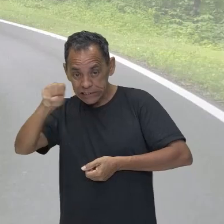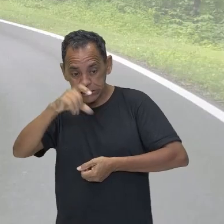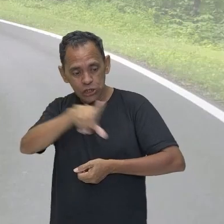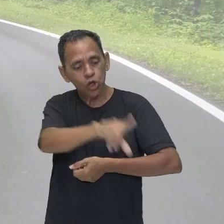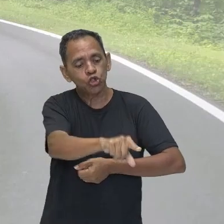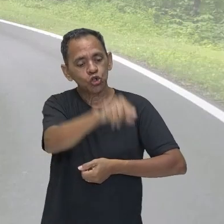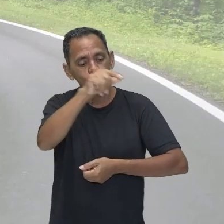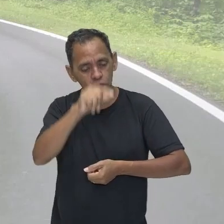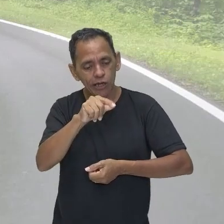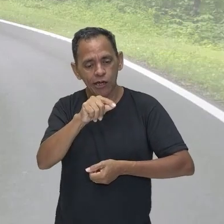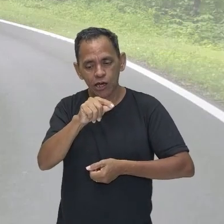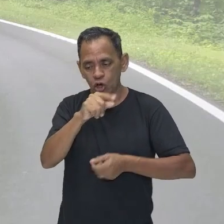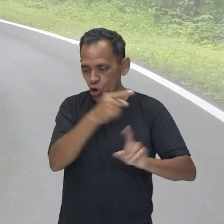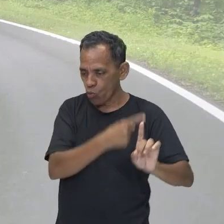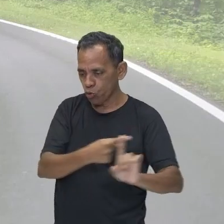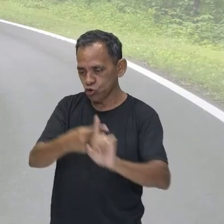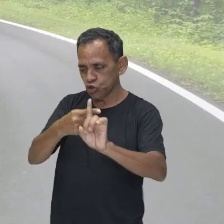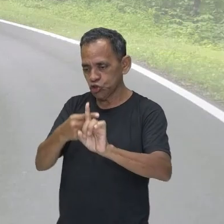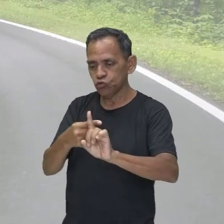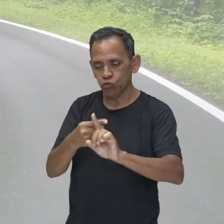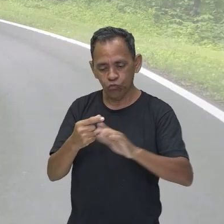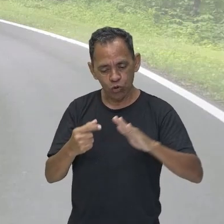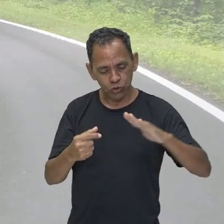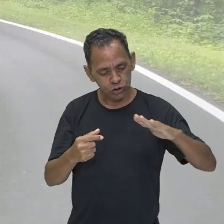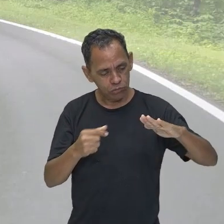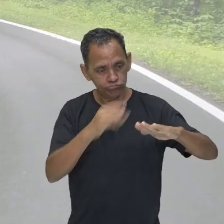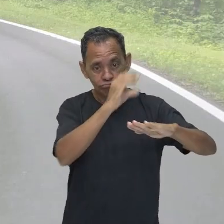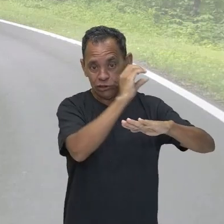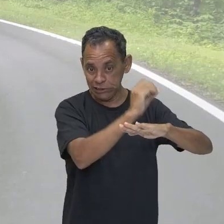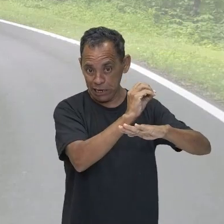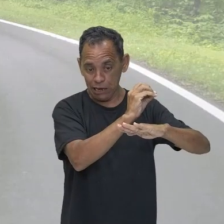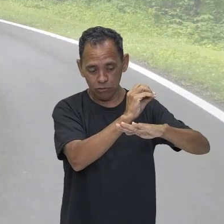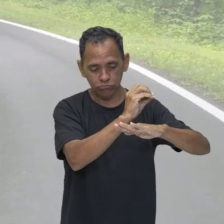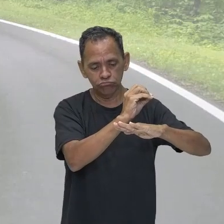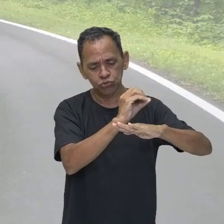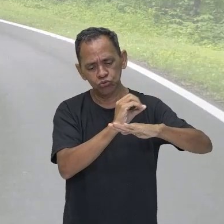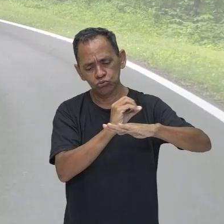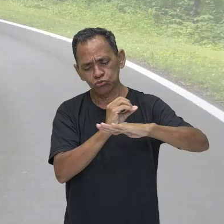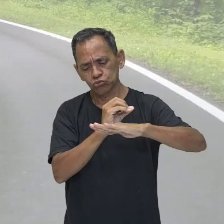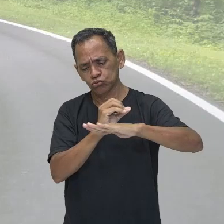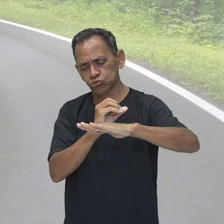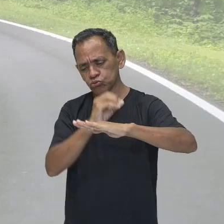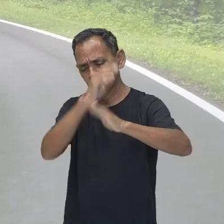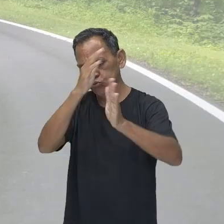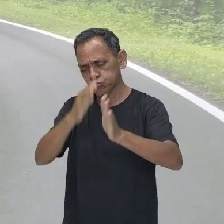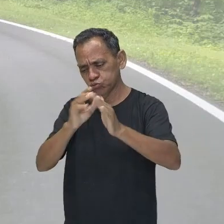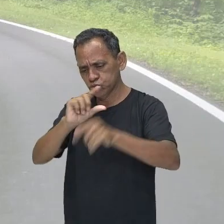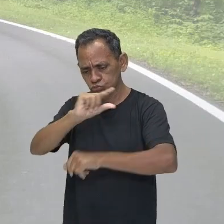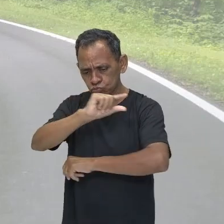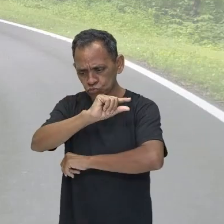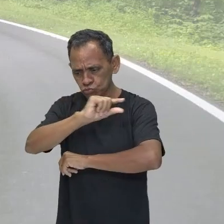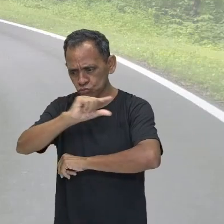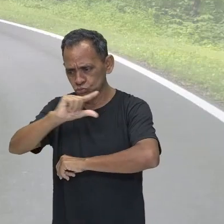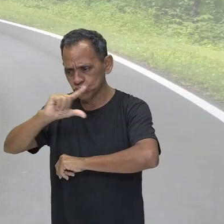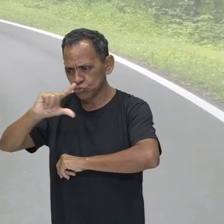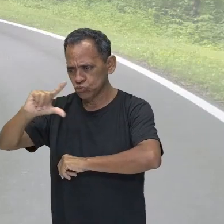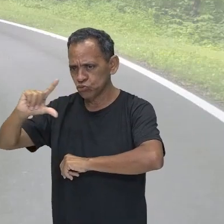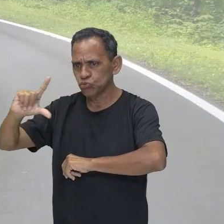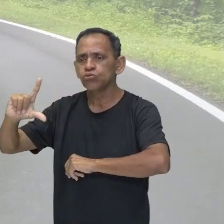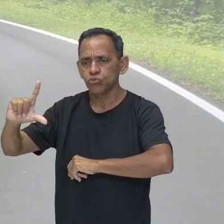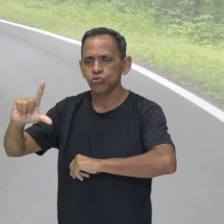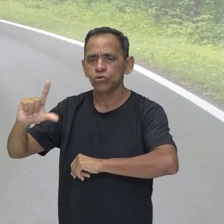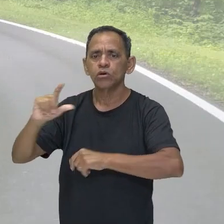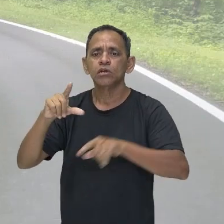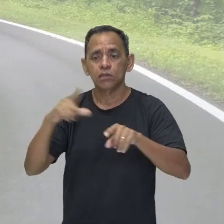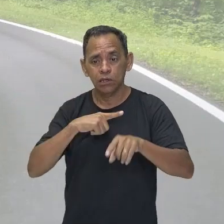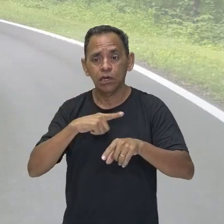para a direita. Então ele vai começar no zero e aí ele vai andando, vai crescendo esse número nesse sentido.